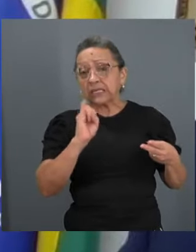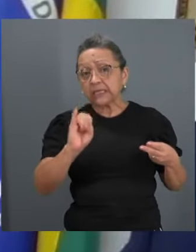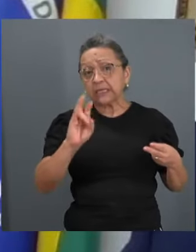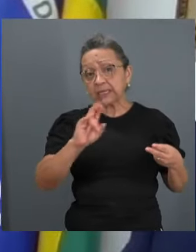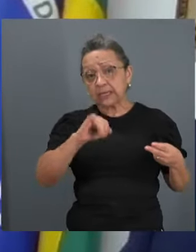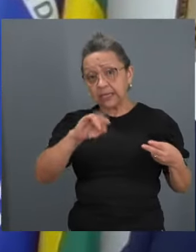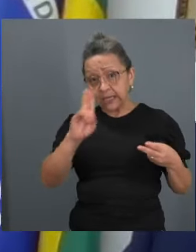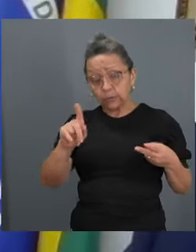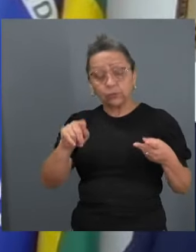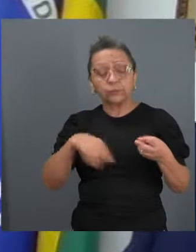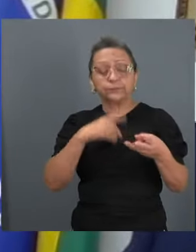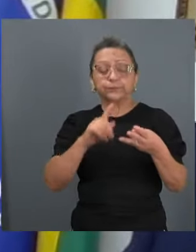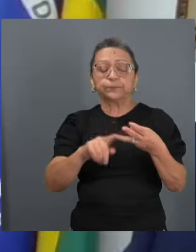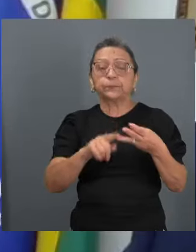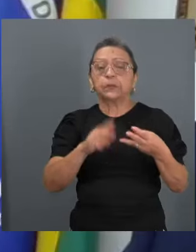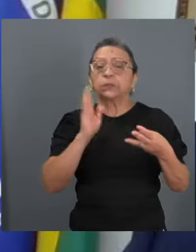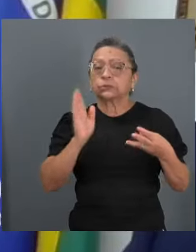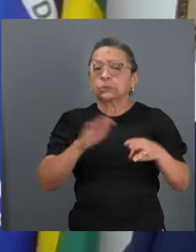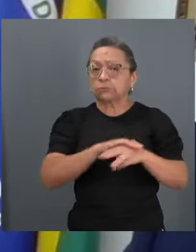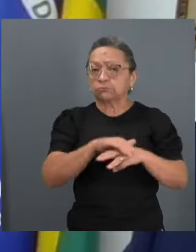já conversei